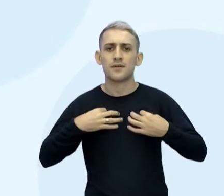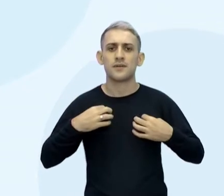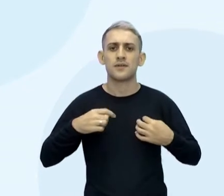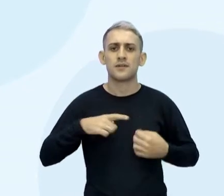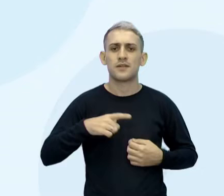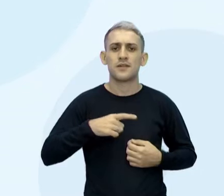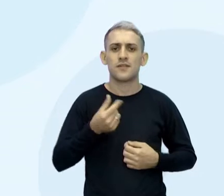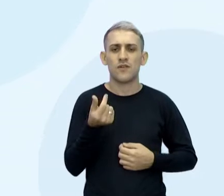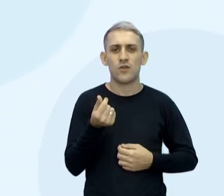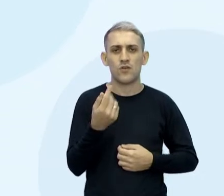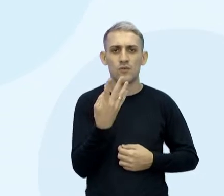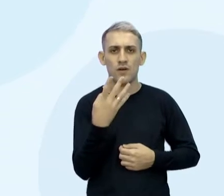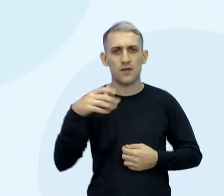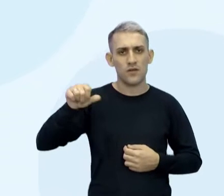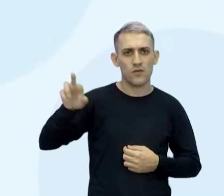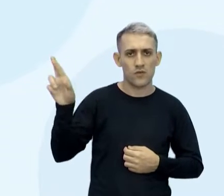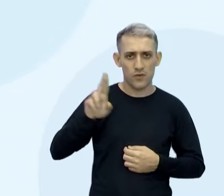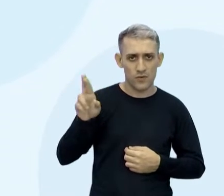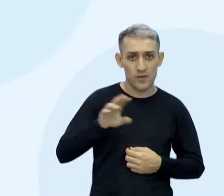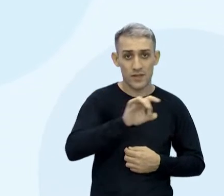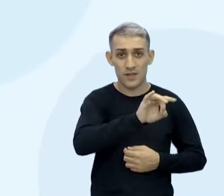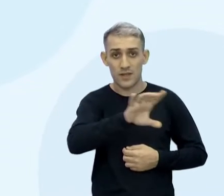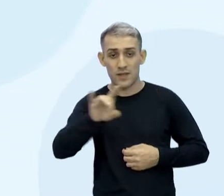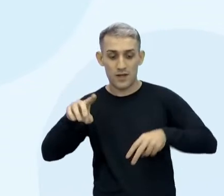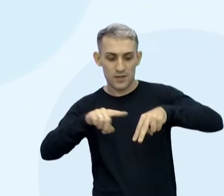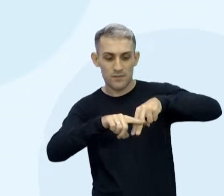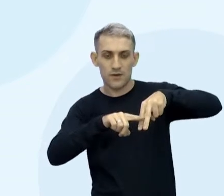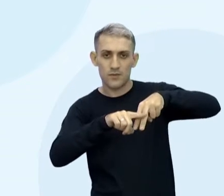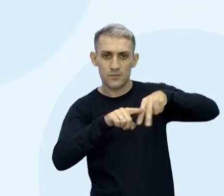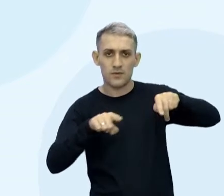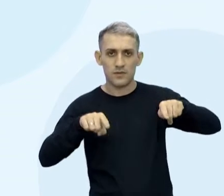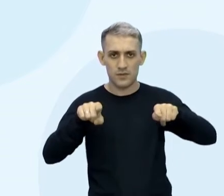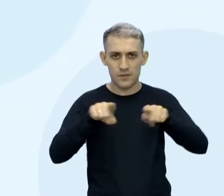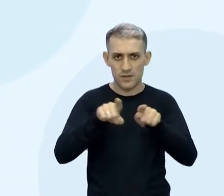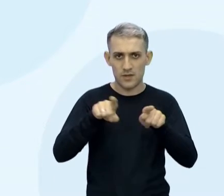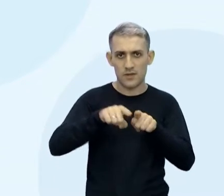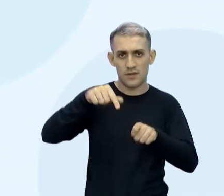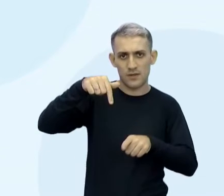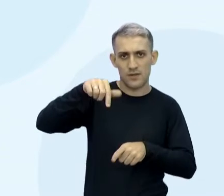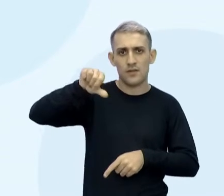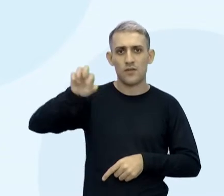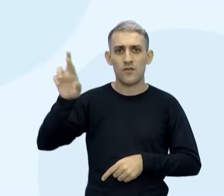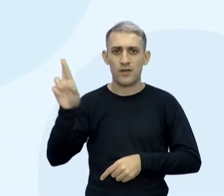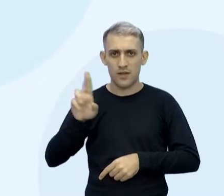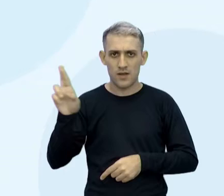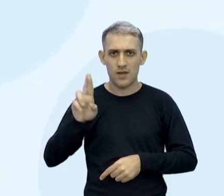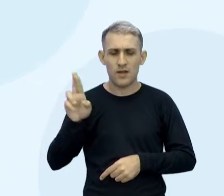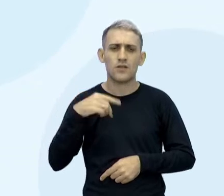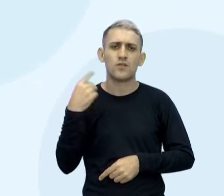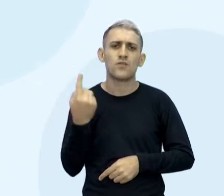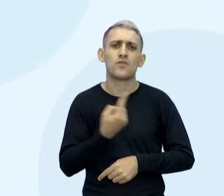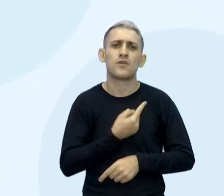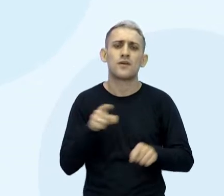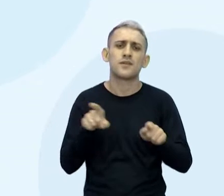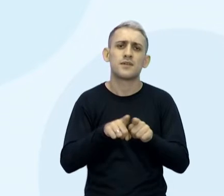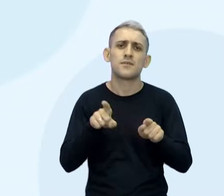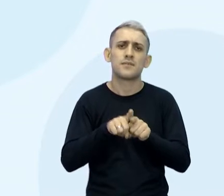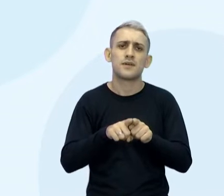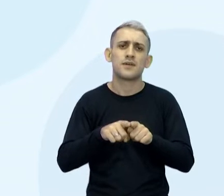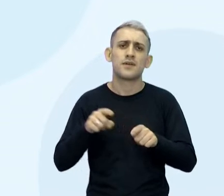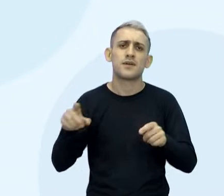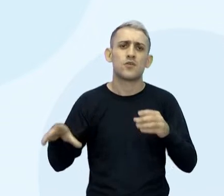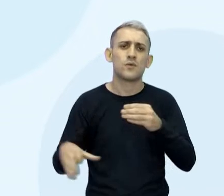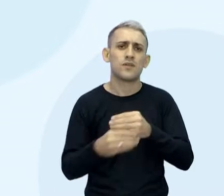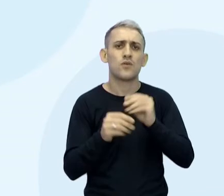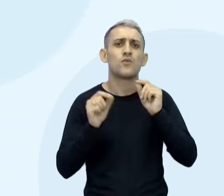R$ 49,00 e cada bermuda R$ 79,00. Devemos acrescentar também o